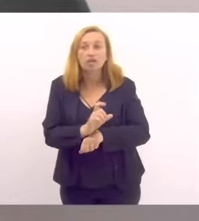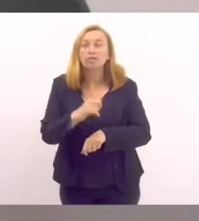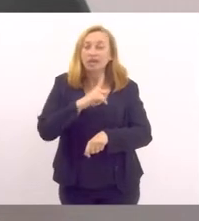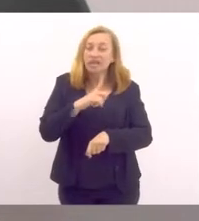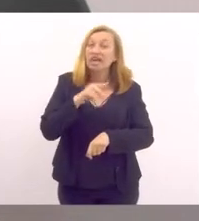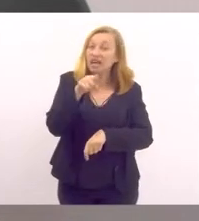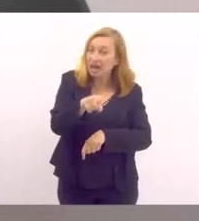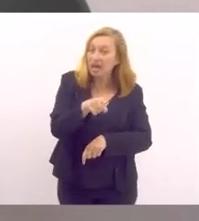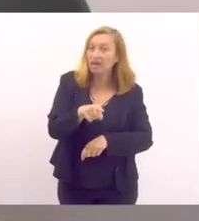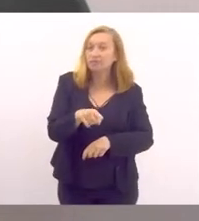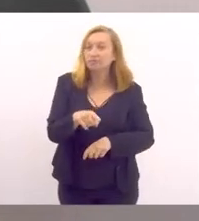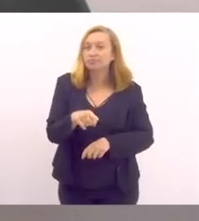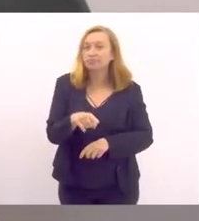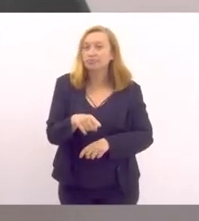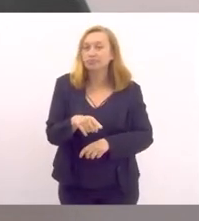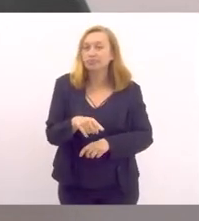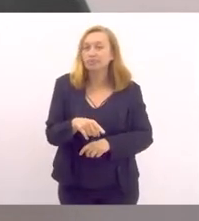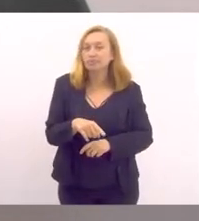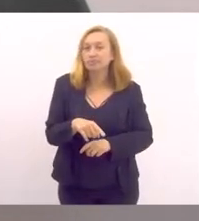lá